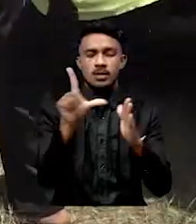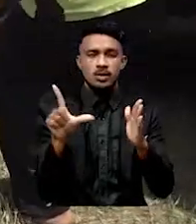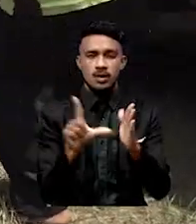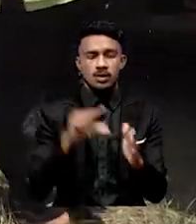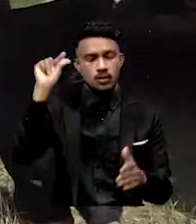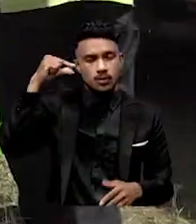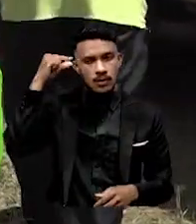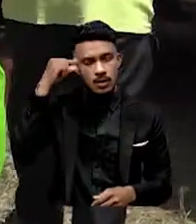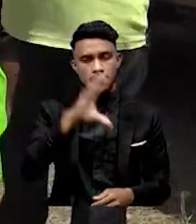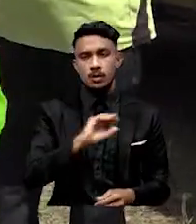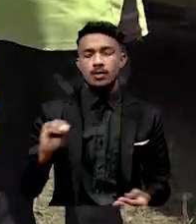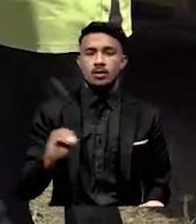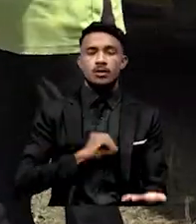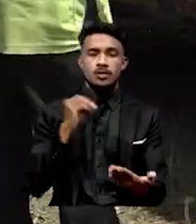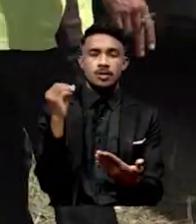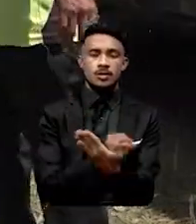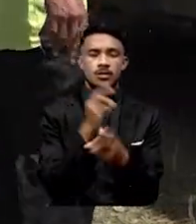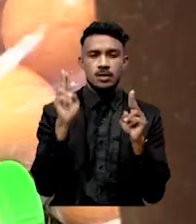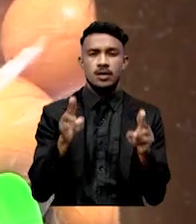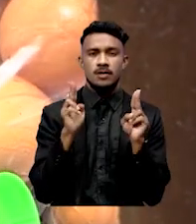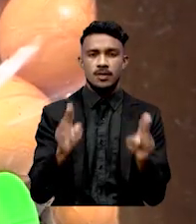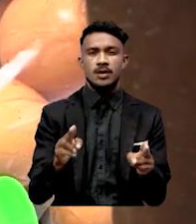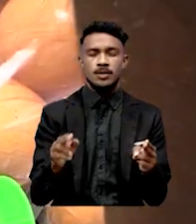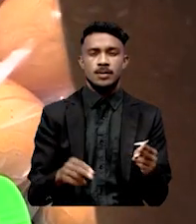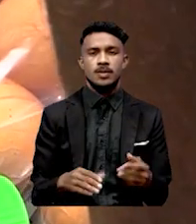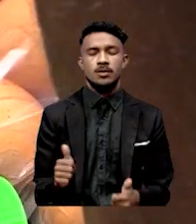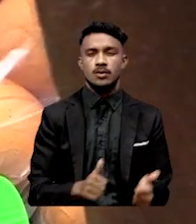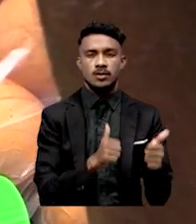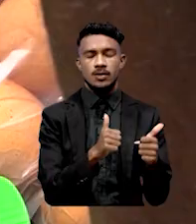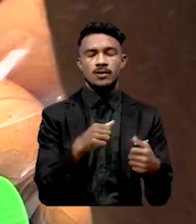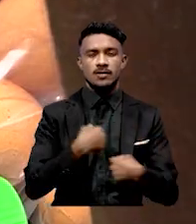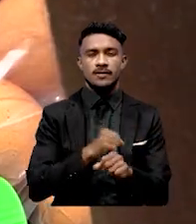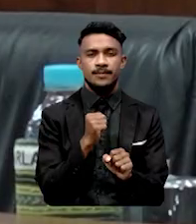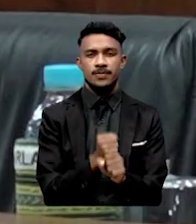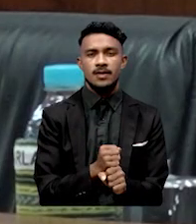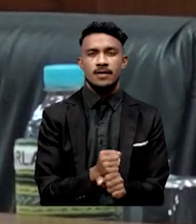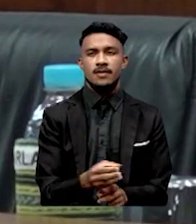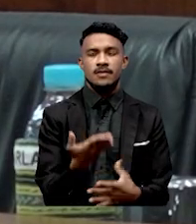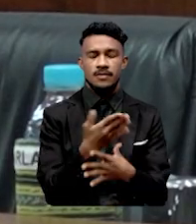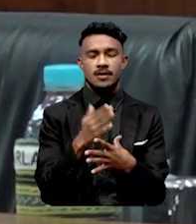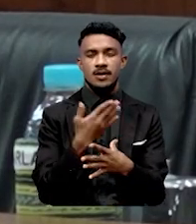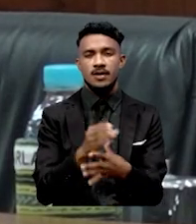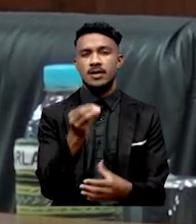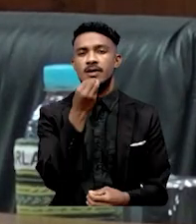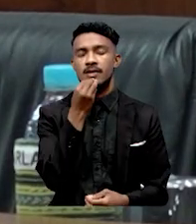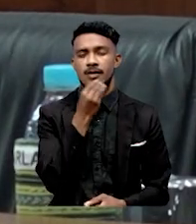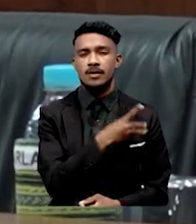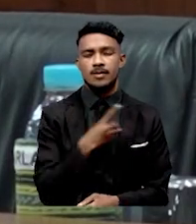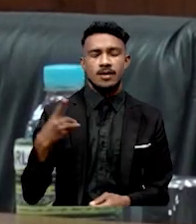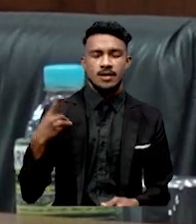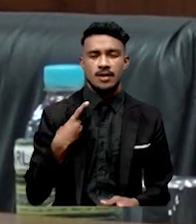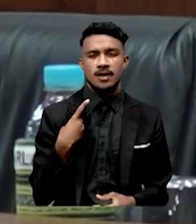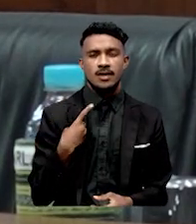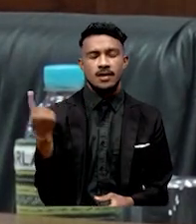nian, o objetivo atu acelera processo execução. Cesta básica, a deputada Fernanda Niana Fati,